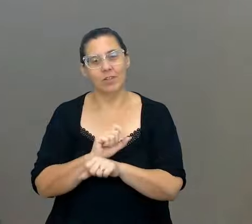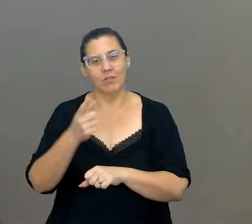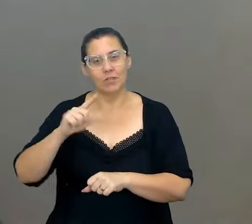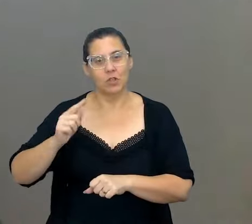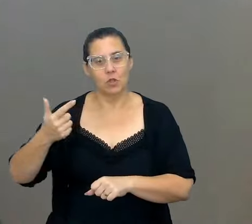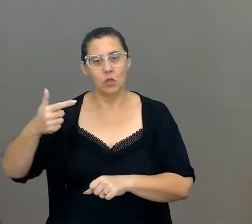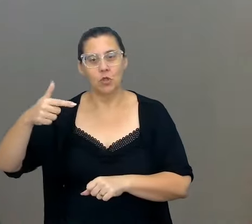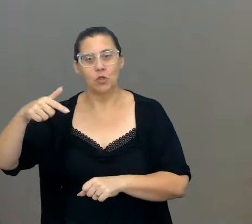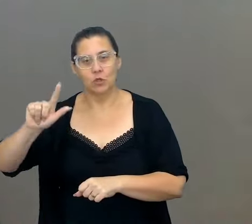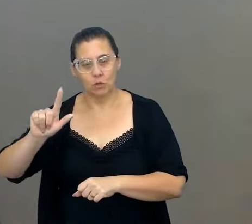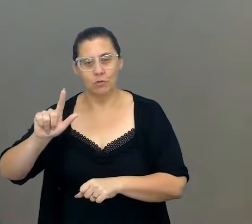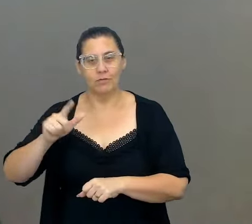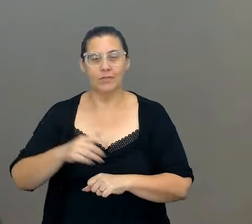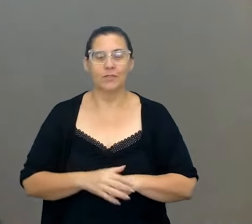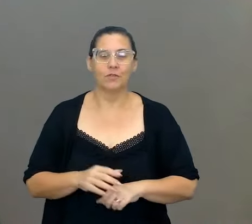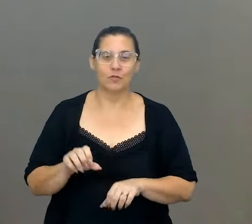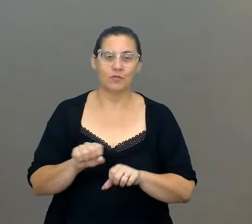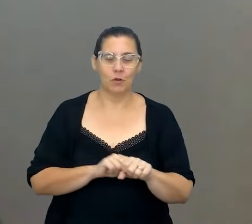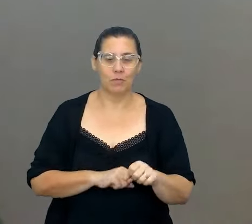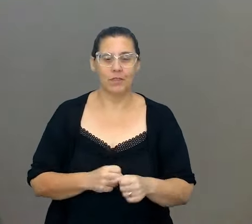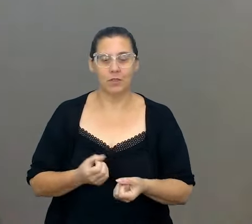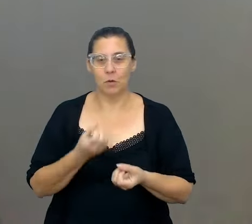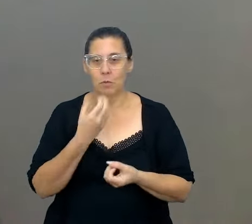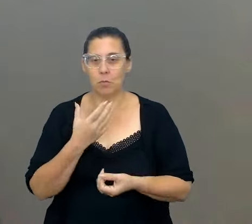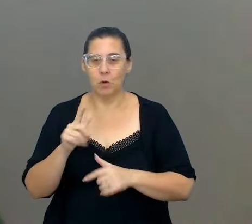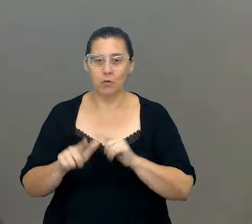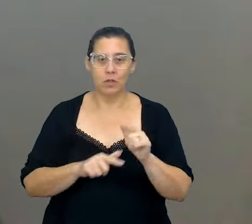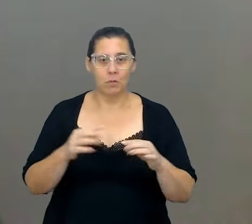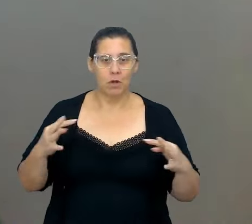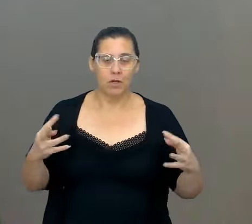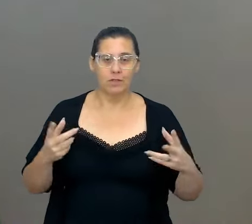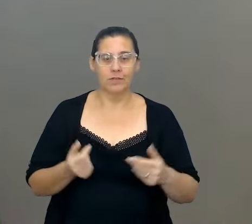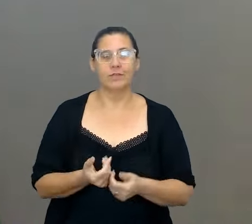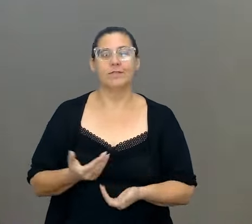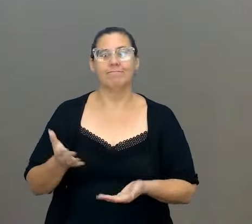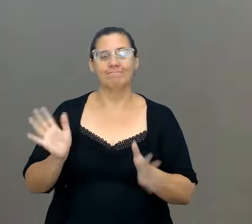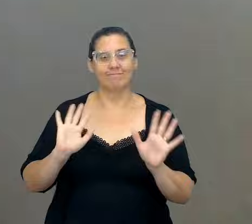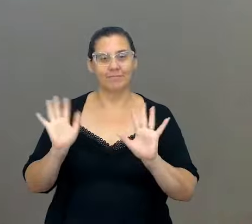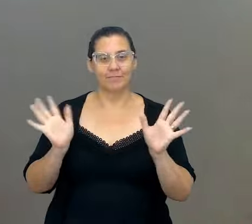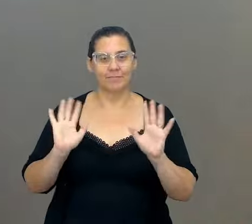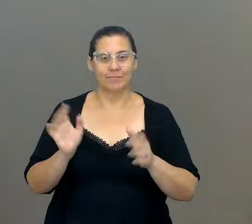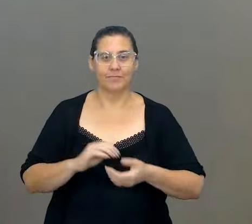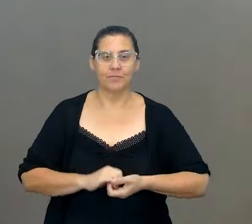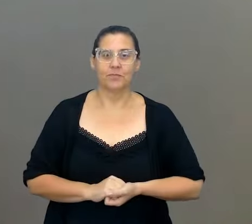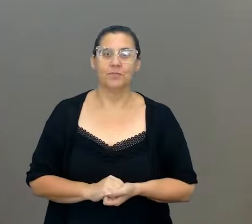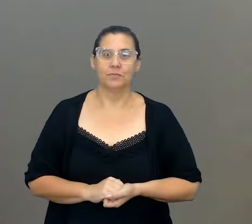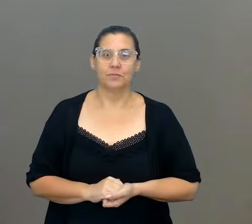nossa próxima formação, tá? Bom trabalho a todos e até a próxima.